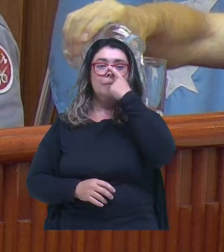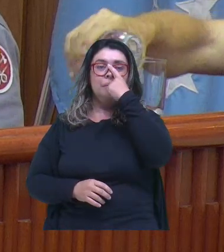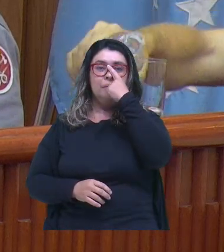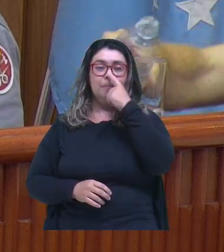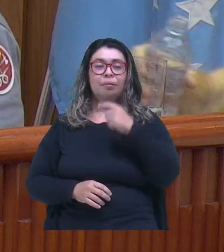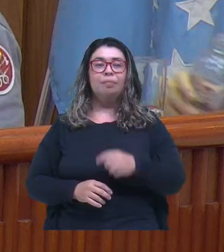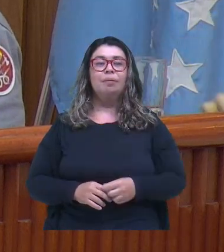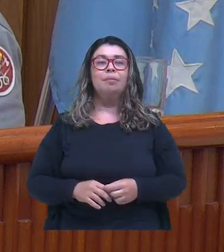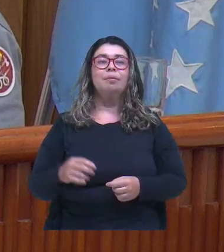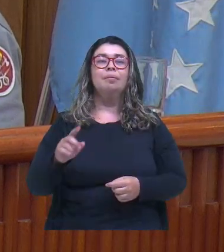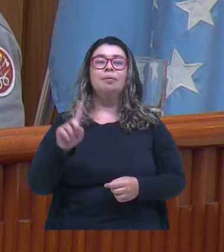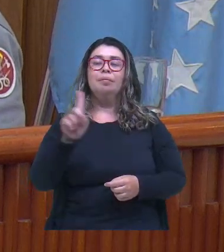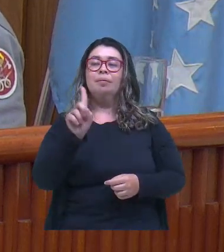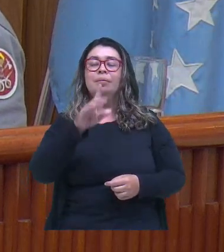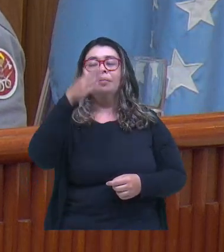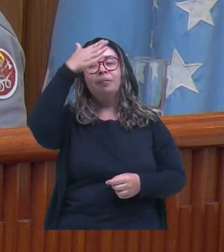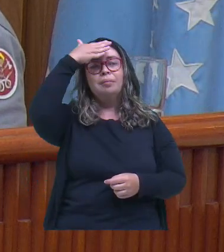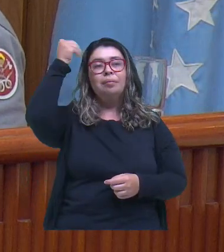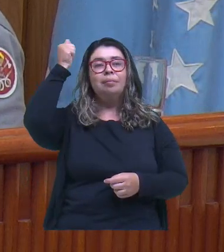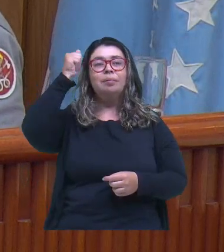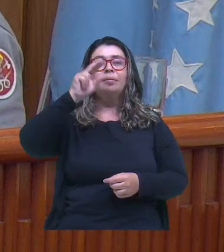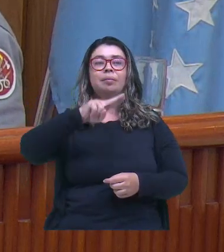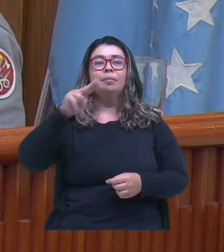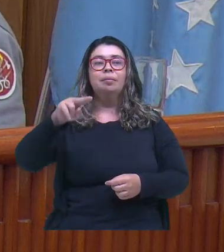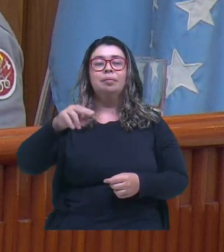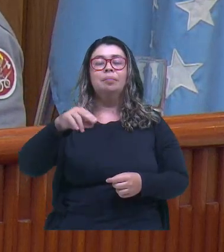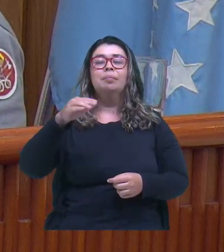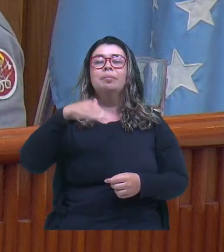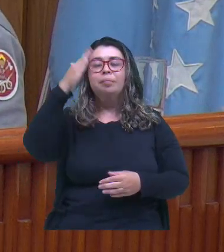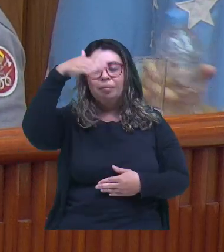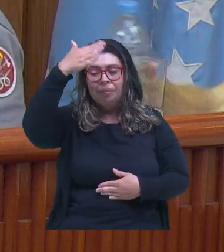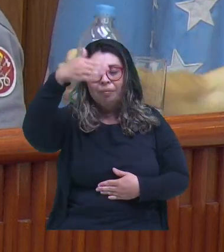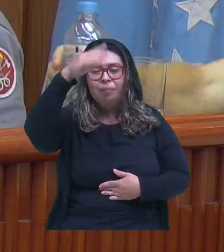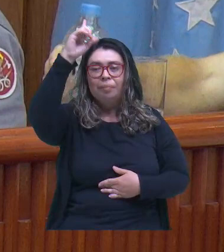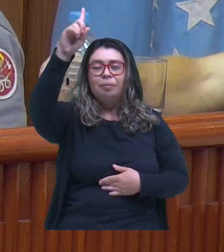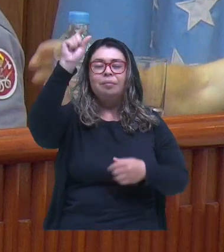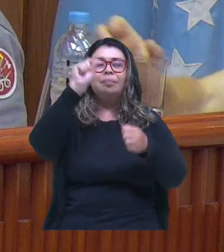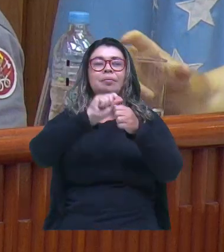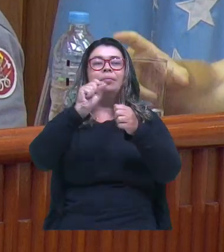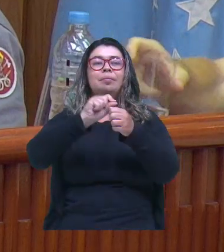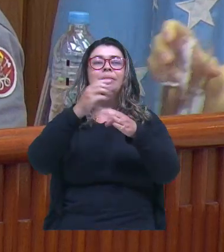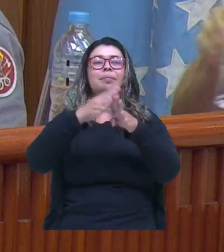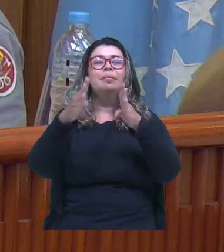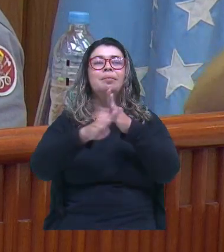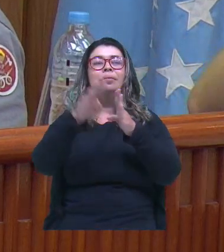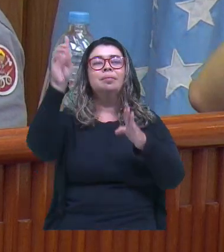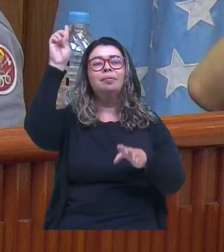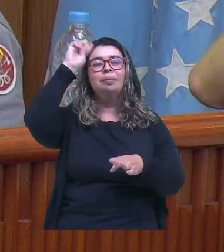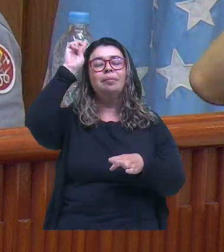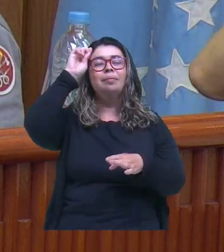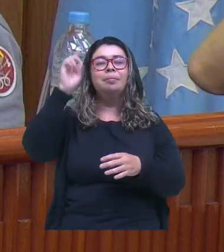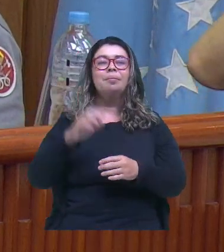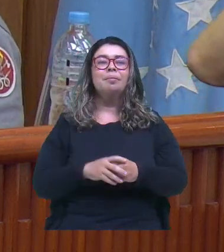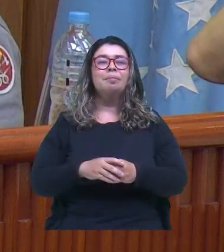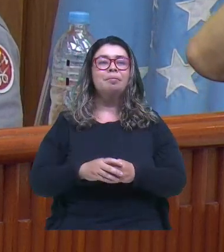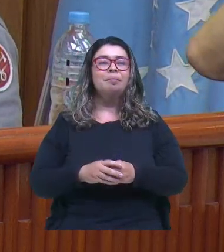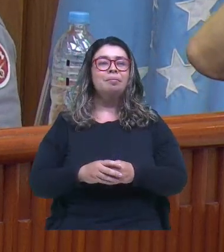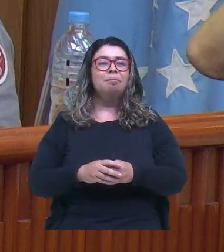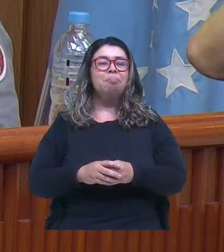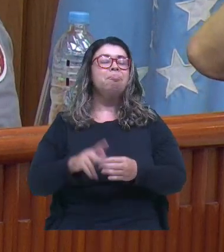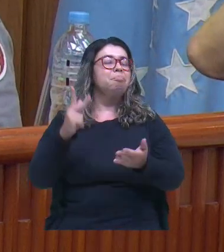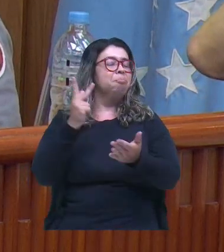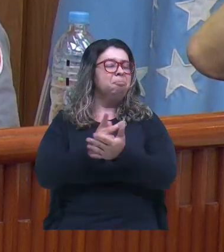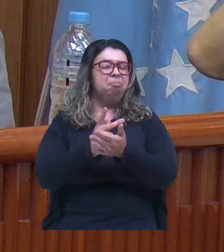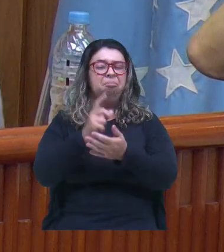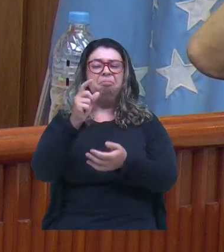Gente, não esquecemos nunca da homenagem que Deus nos faz todos os dias. Independente do que você vai fazer com